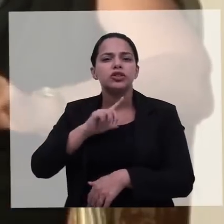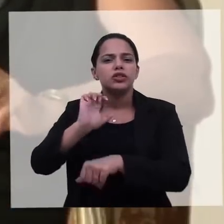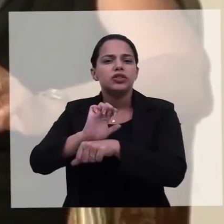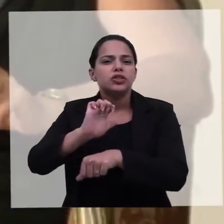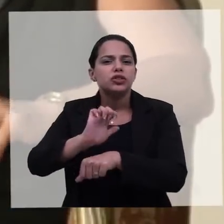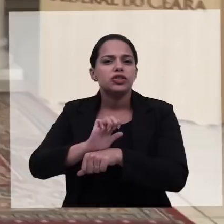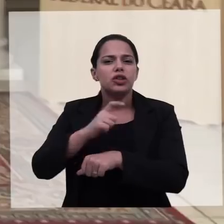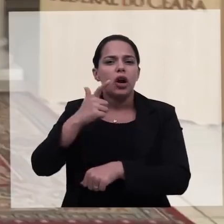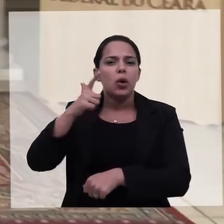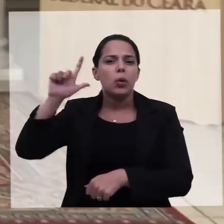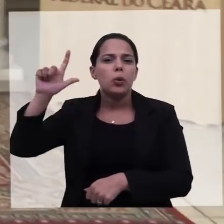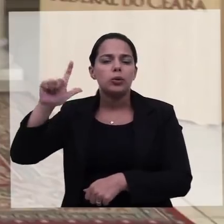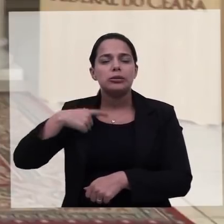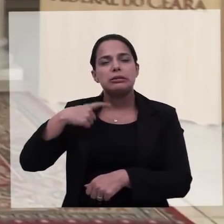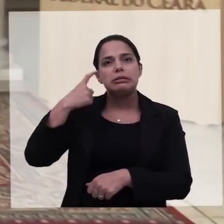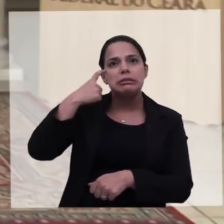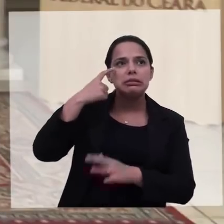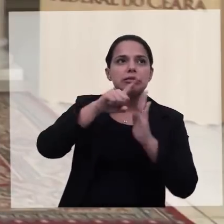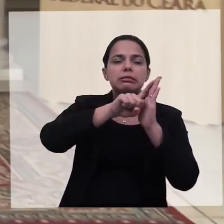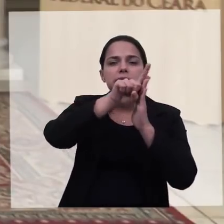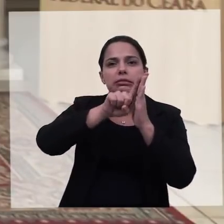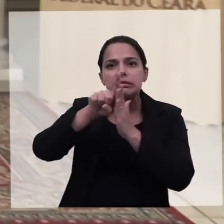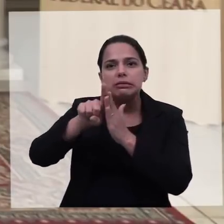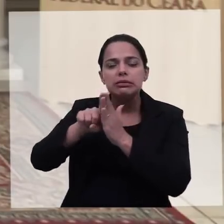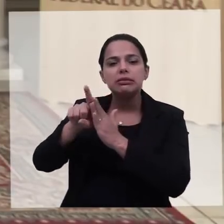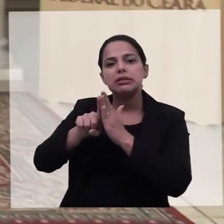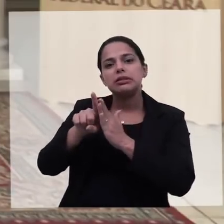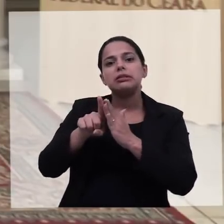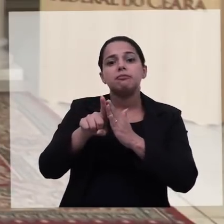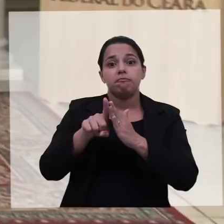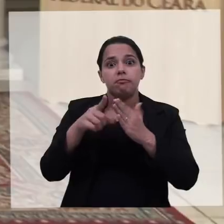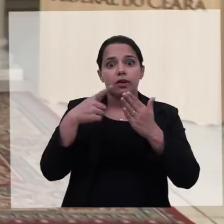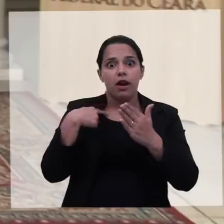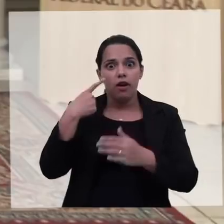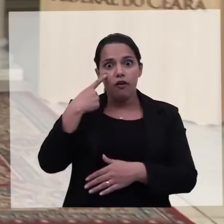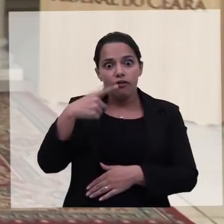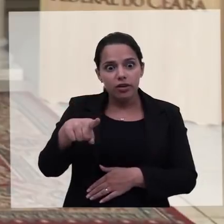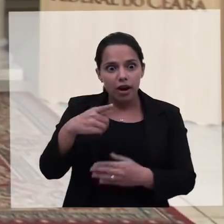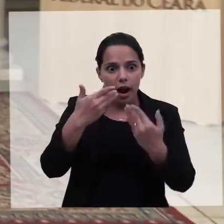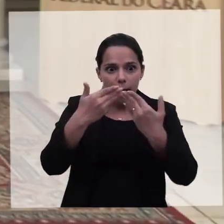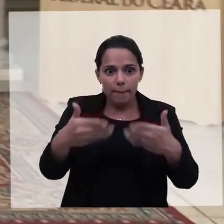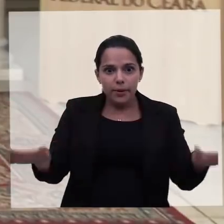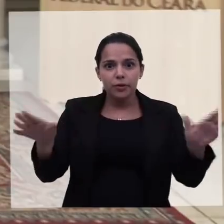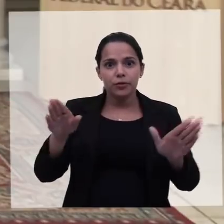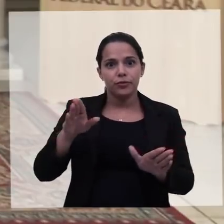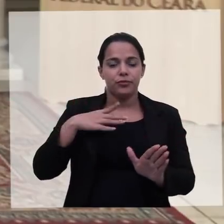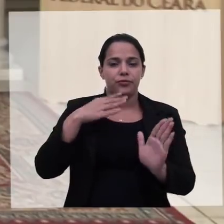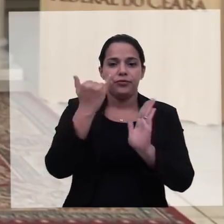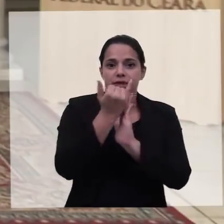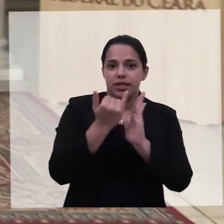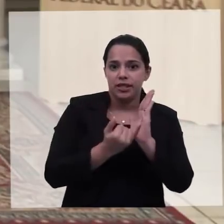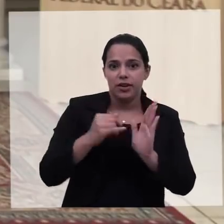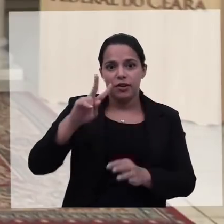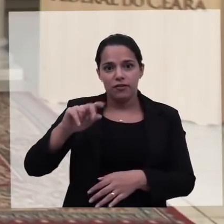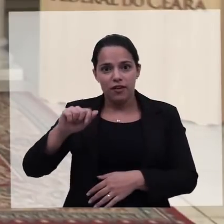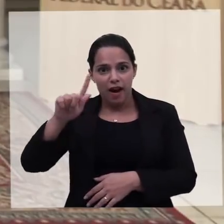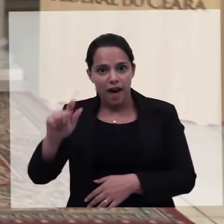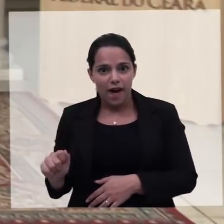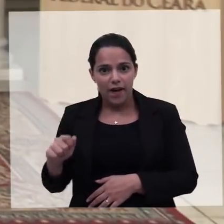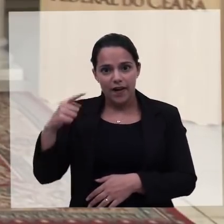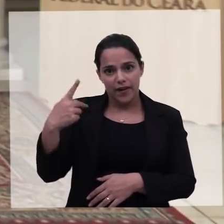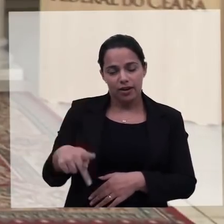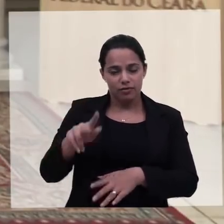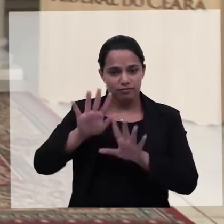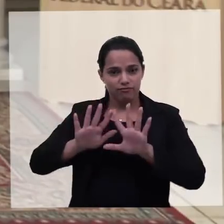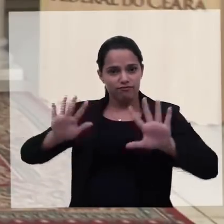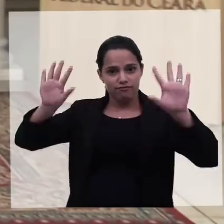Eu tinha Sergipe, principalmente. E então aí abriu a vaga. Abriu